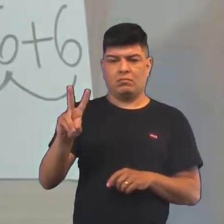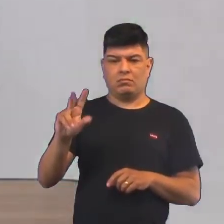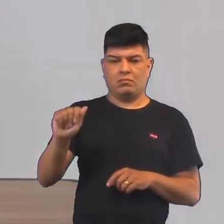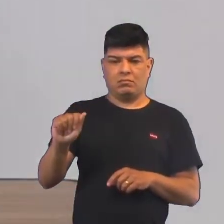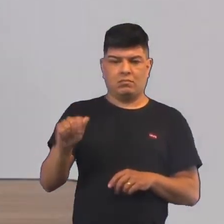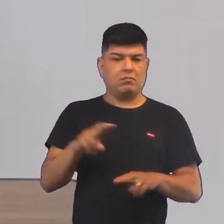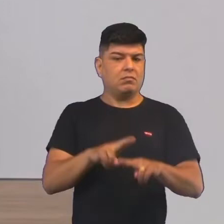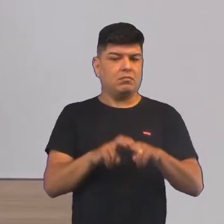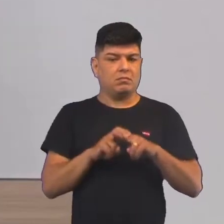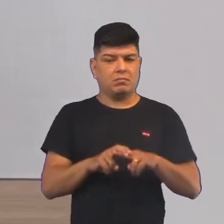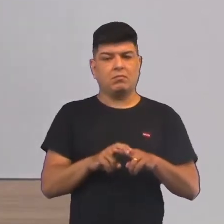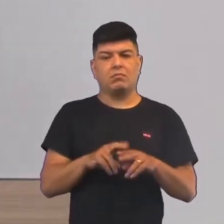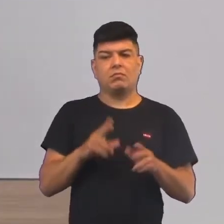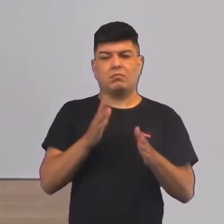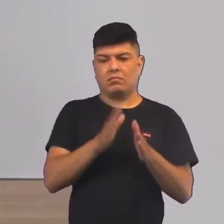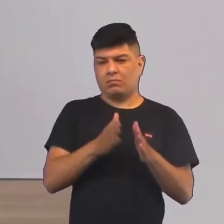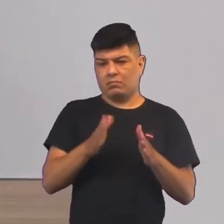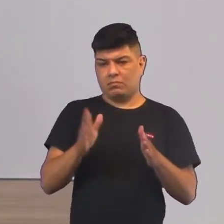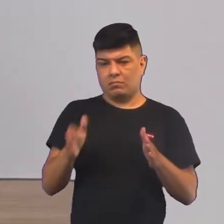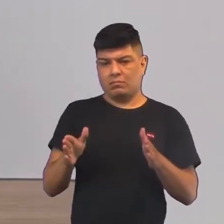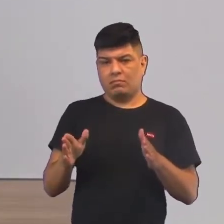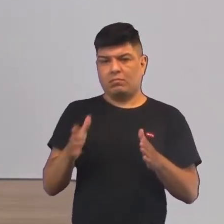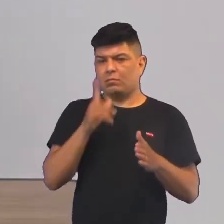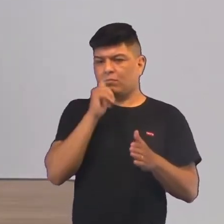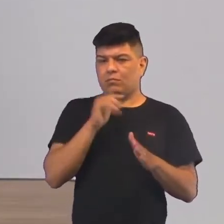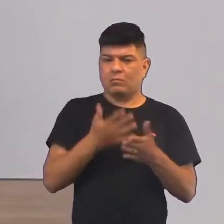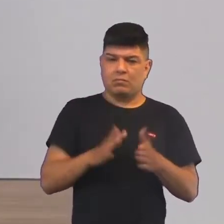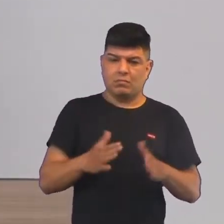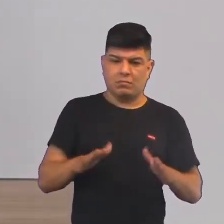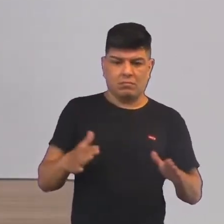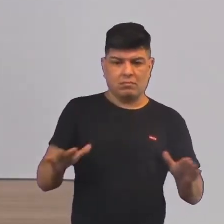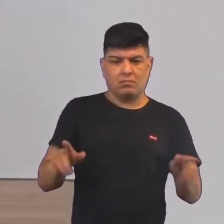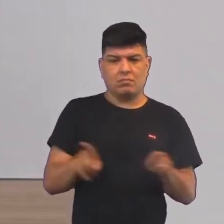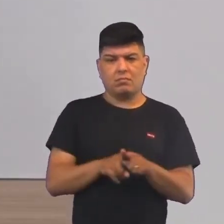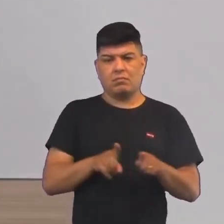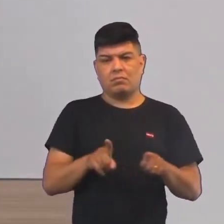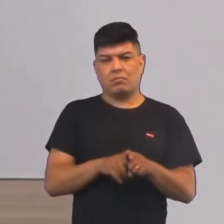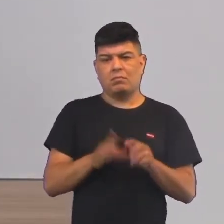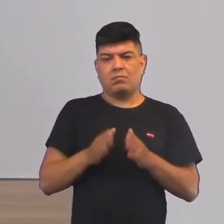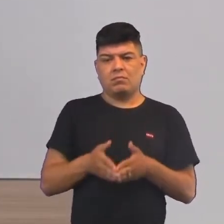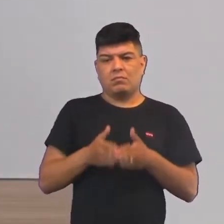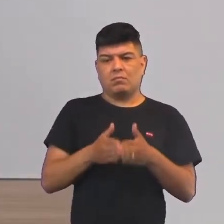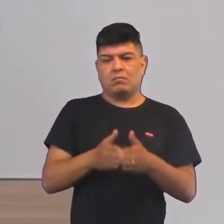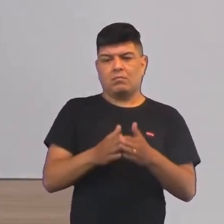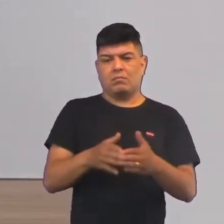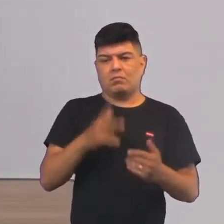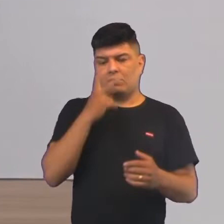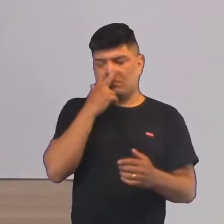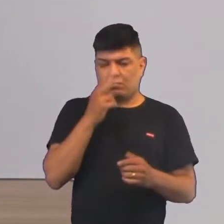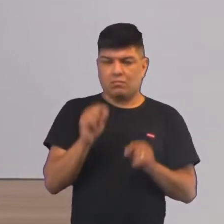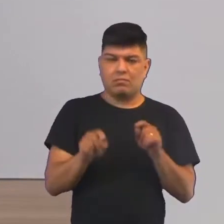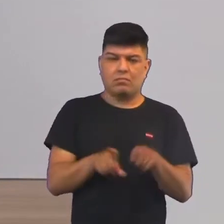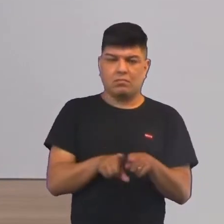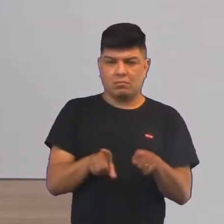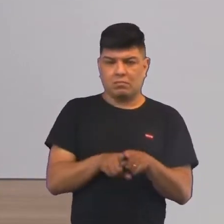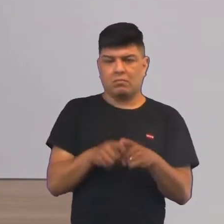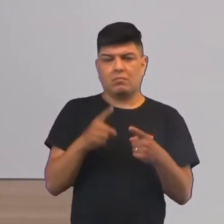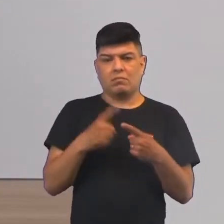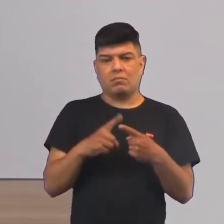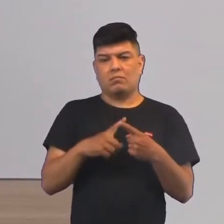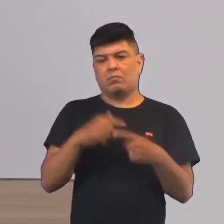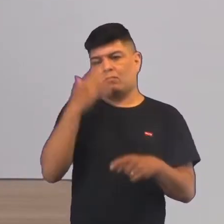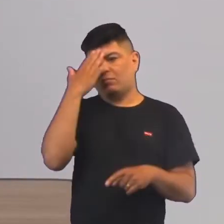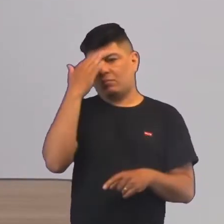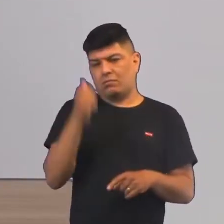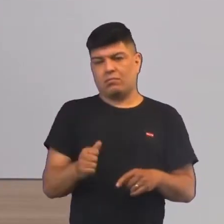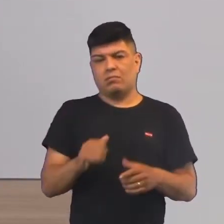aí, essas fases da Lua, elas afetam a questão das marés, os marinheiros, eles levam isso em consideração, porque eles sabem